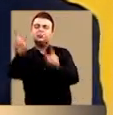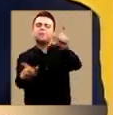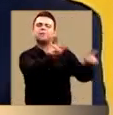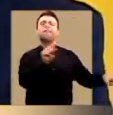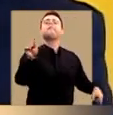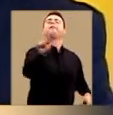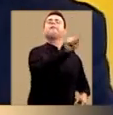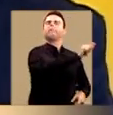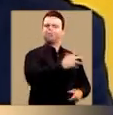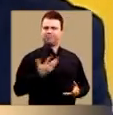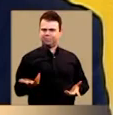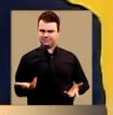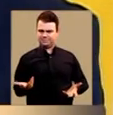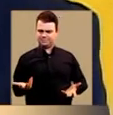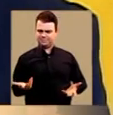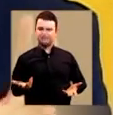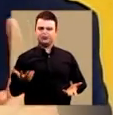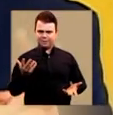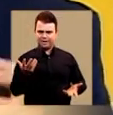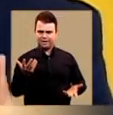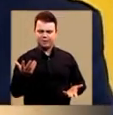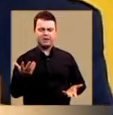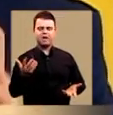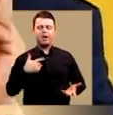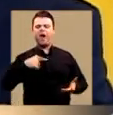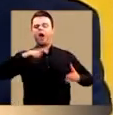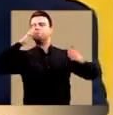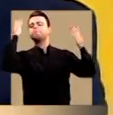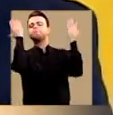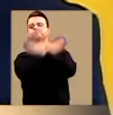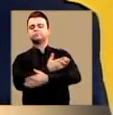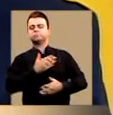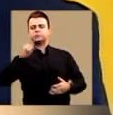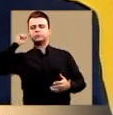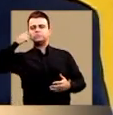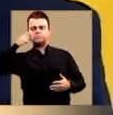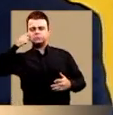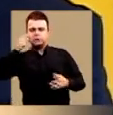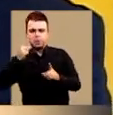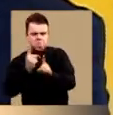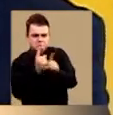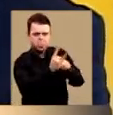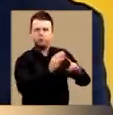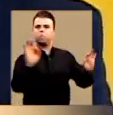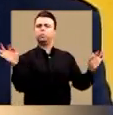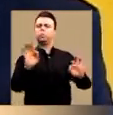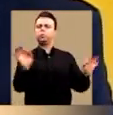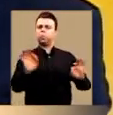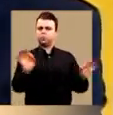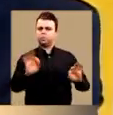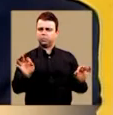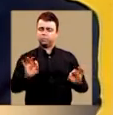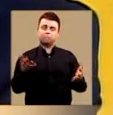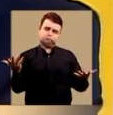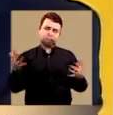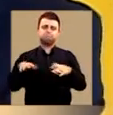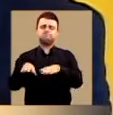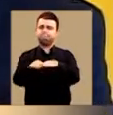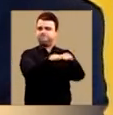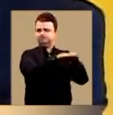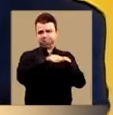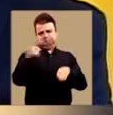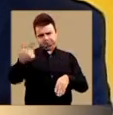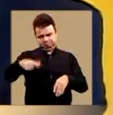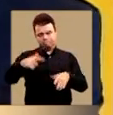população. As políticas públicas, elas não podem ser, entre aspas, cegas racialmente. Sob pena de nós reproduzirmos